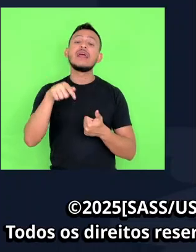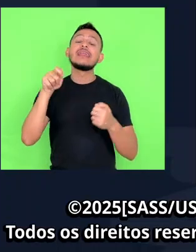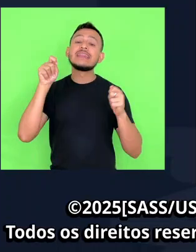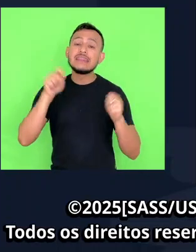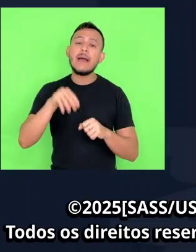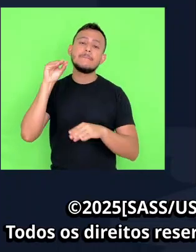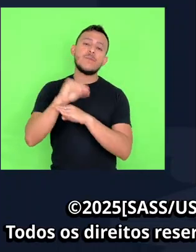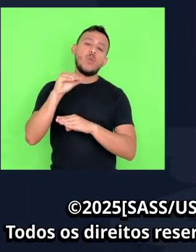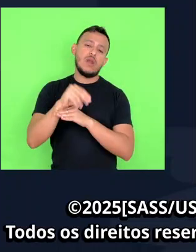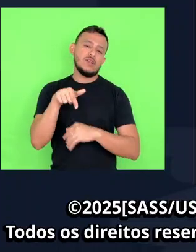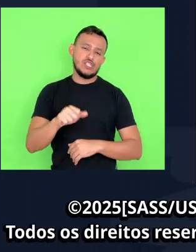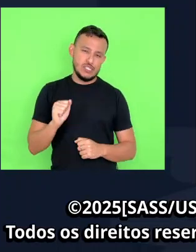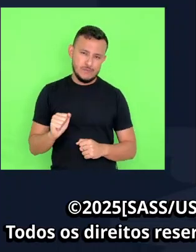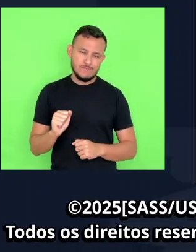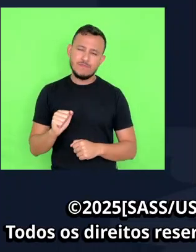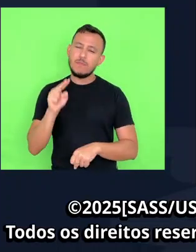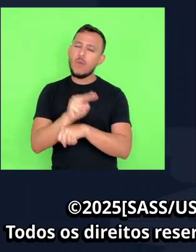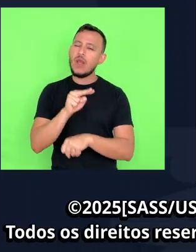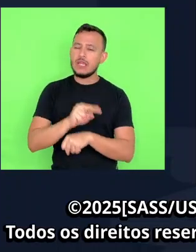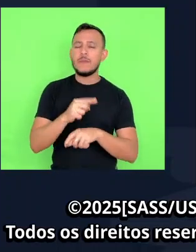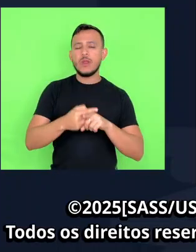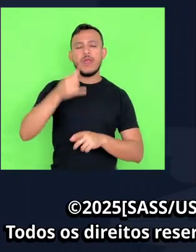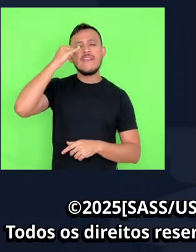que a gente não vá causar,